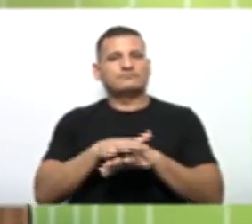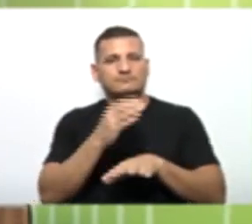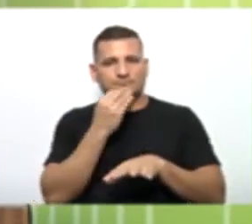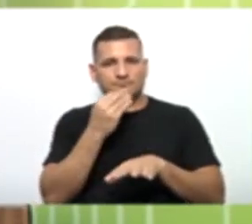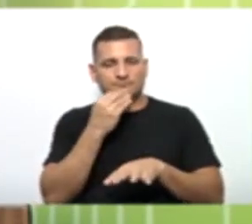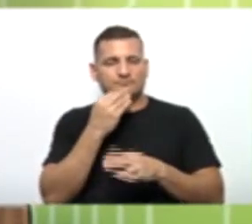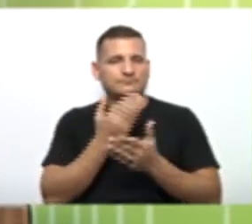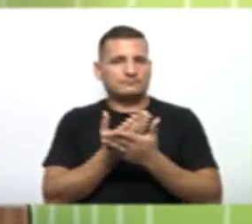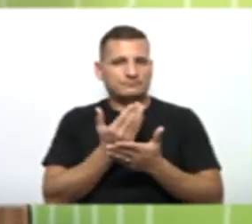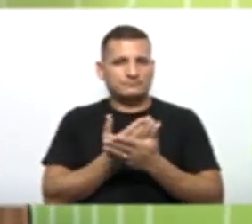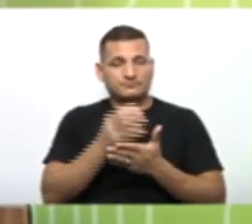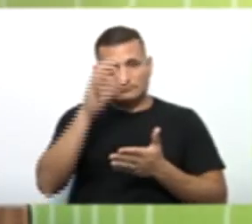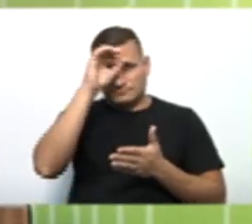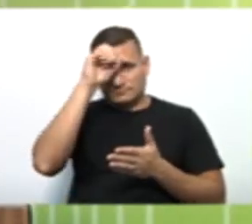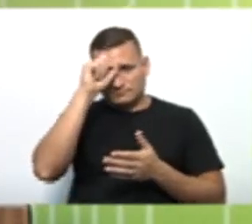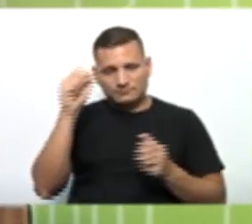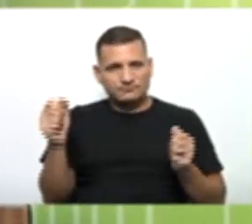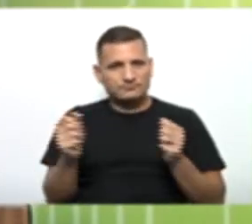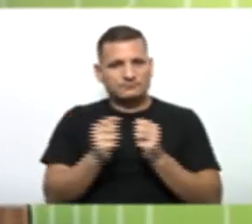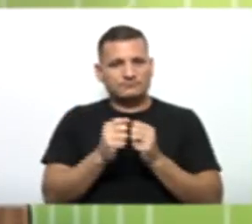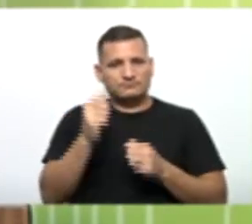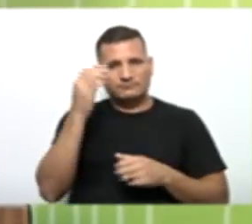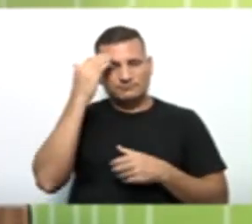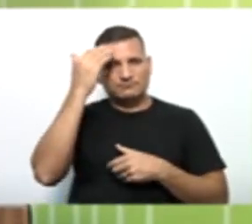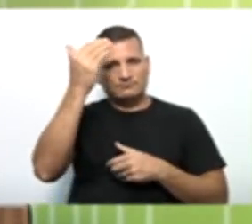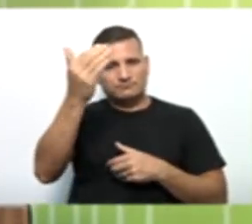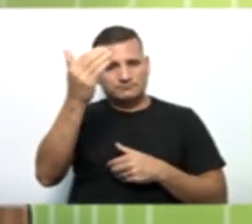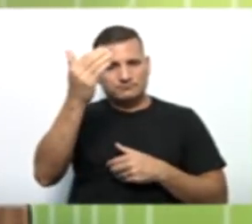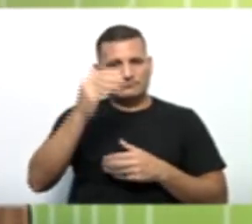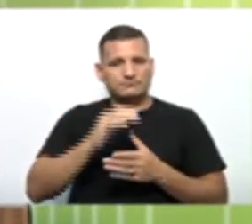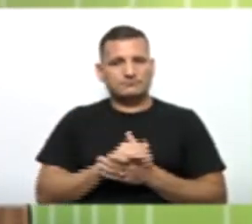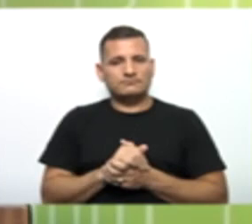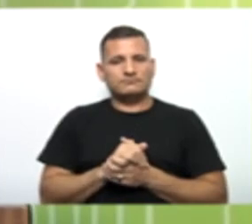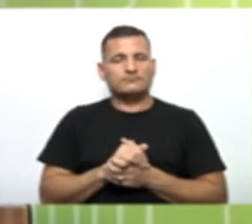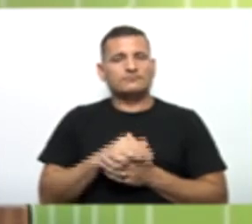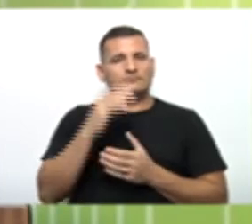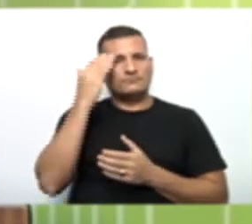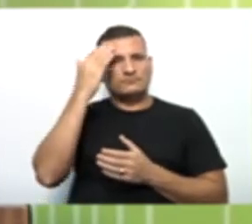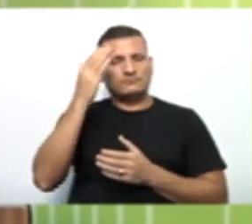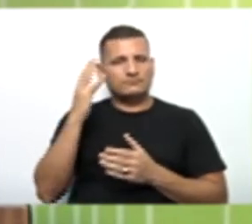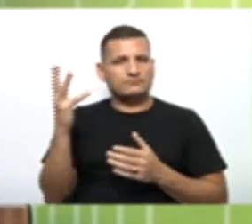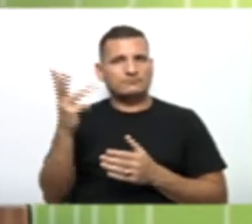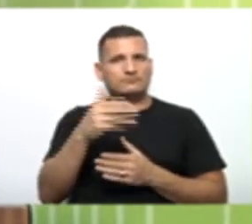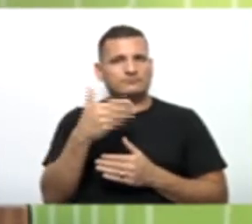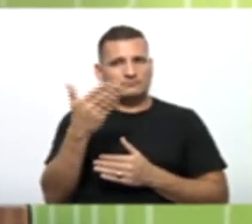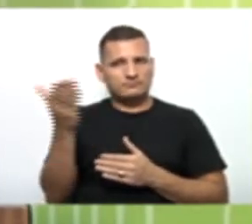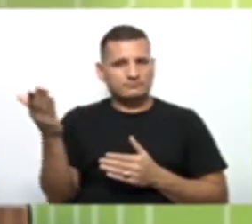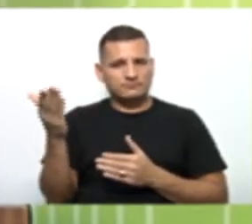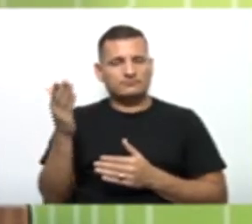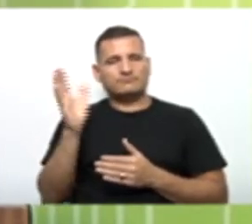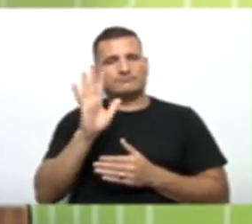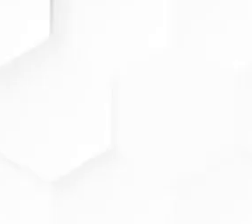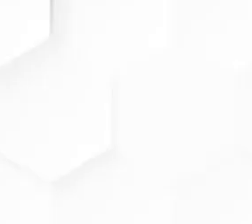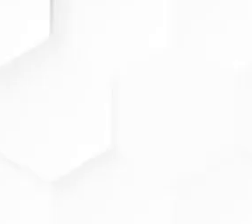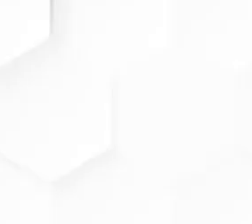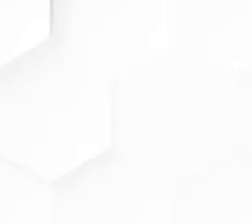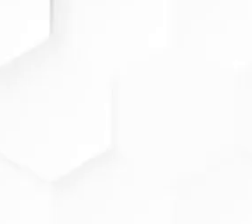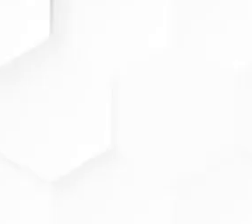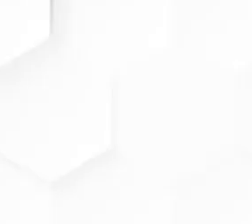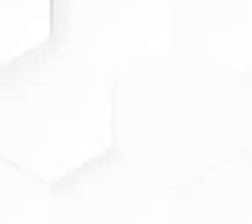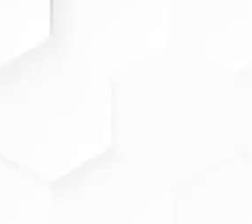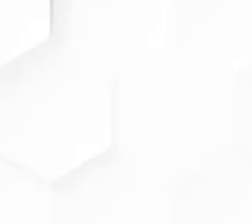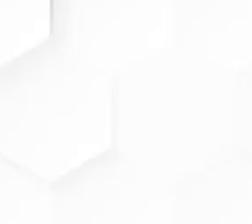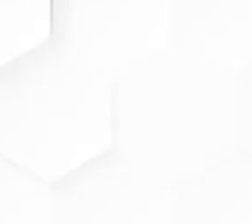estudar de aprender junto com a gente muito obrigado mais uma vez pela participação de todos vocês e até a próxima aula